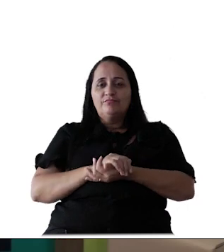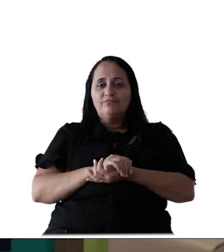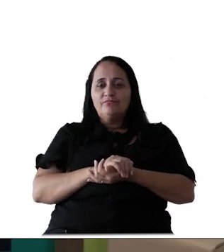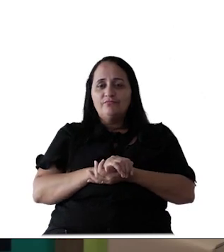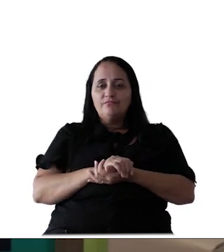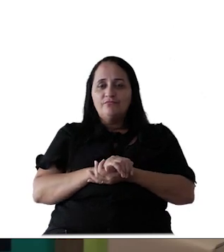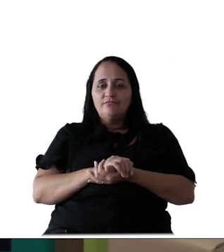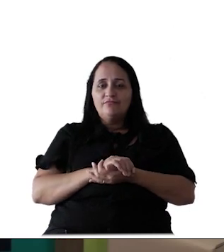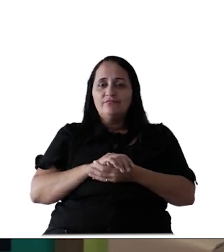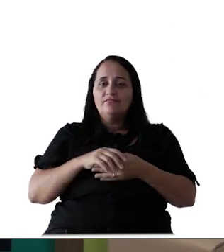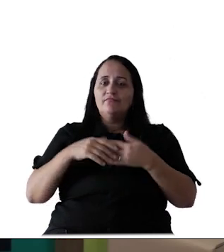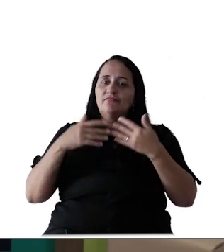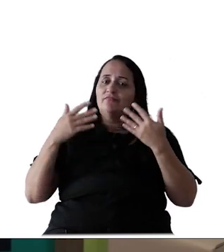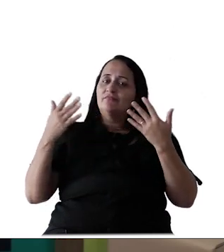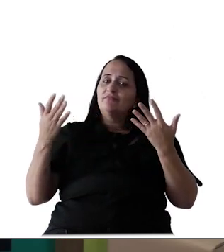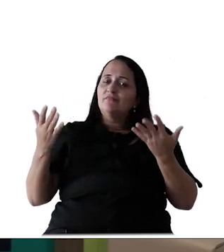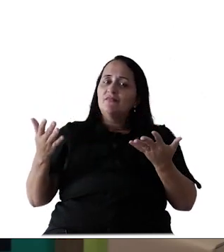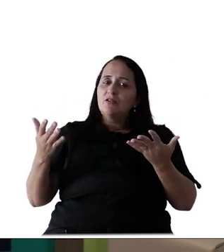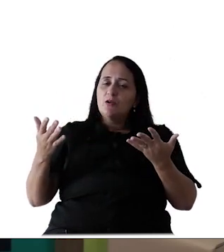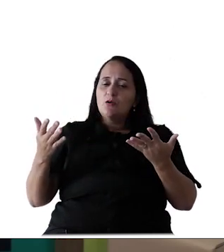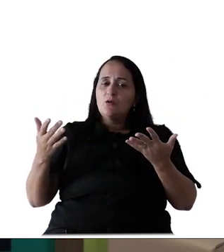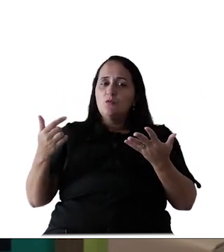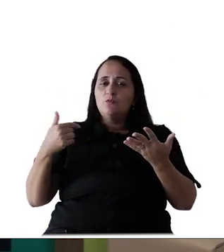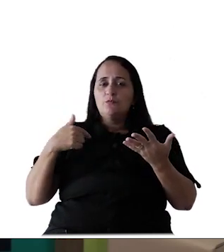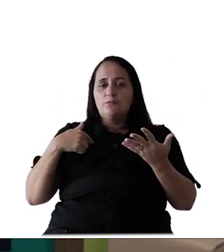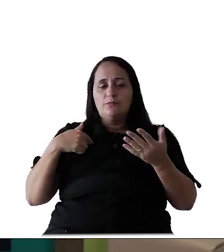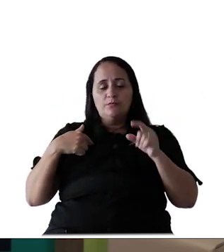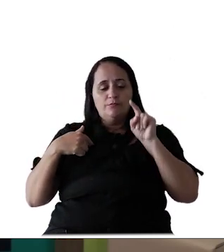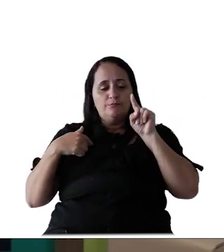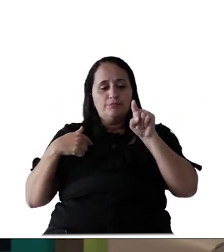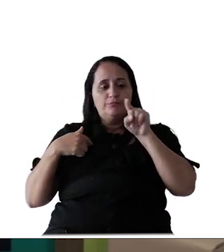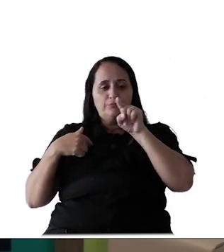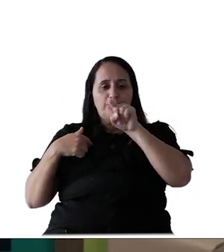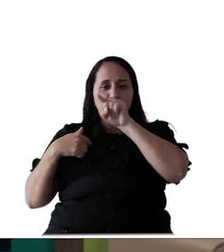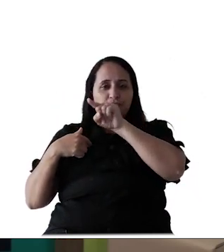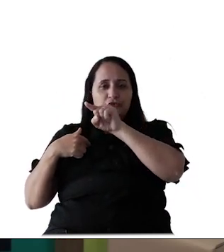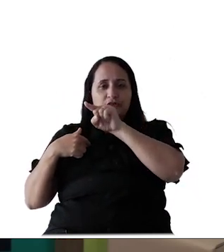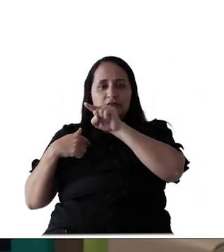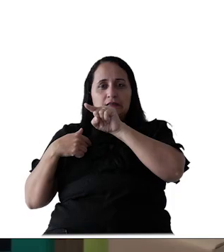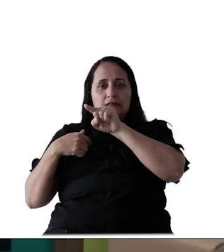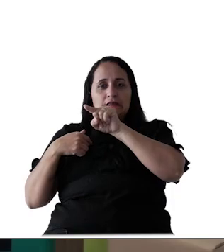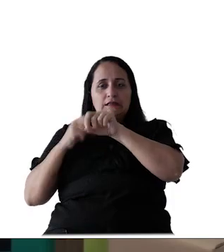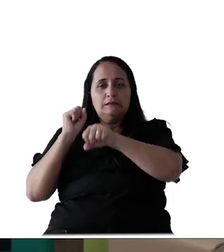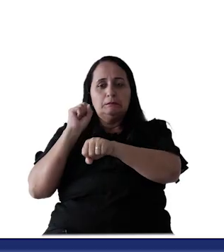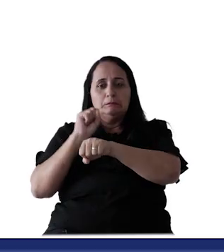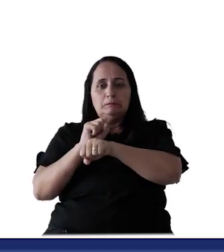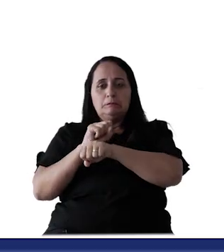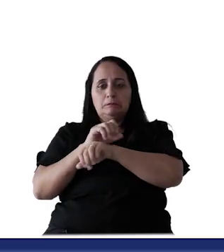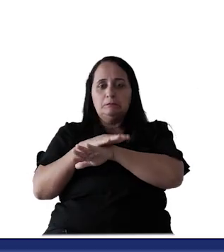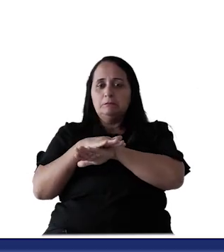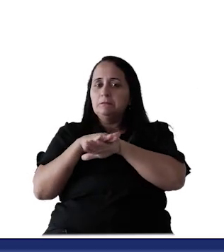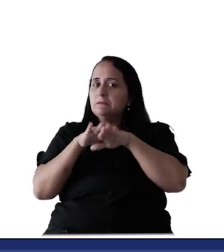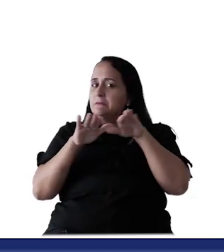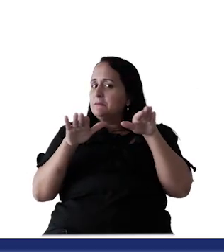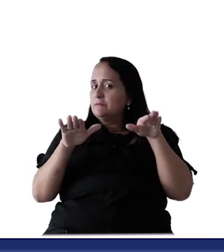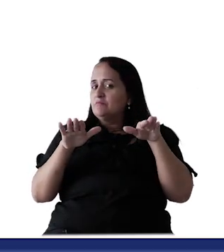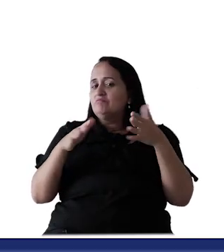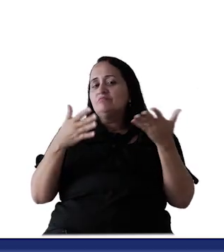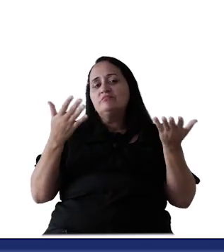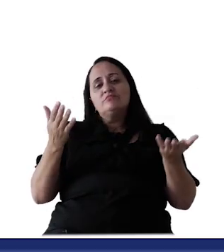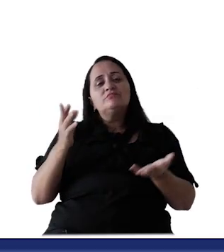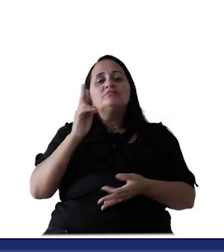Então, eu vim instalar no telefone e reticências, acabou o diálogo. Então,